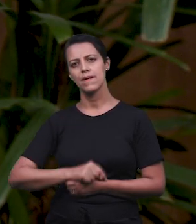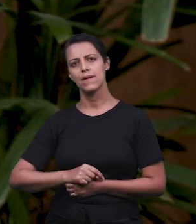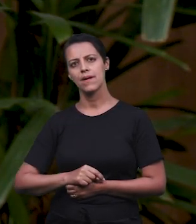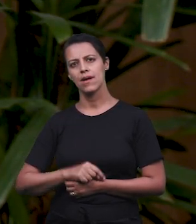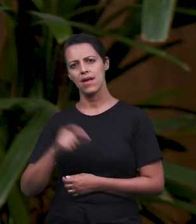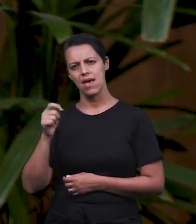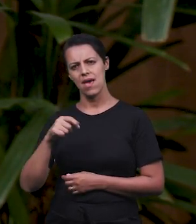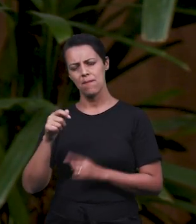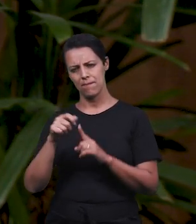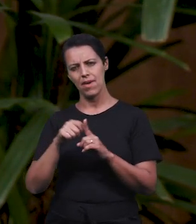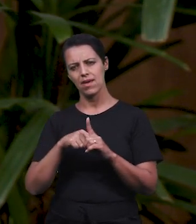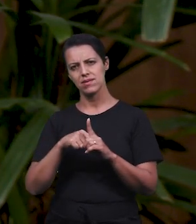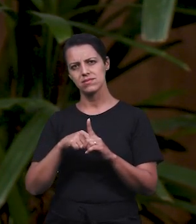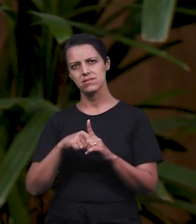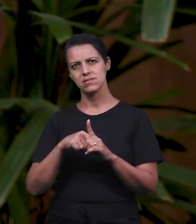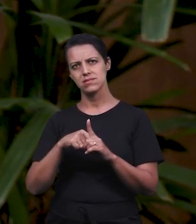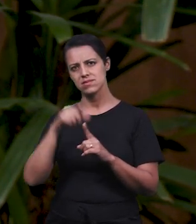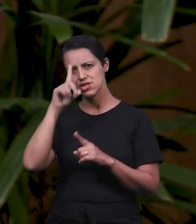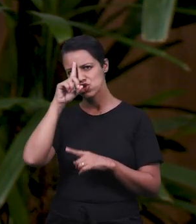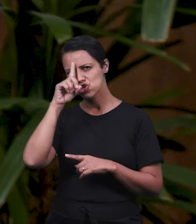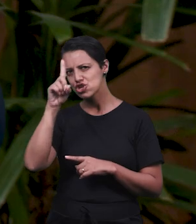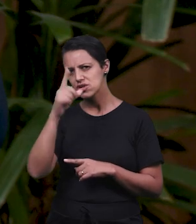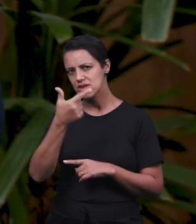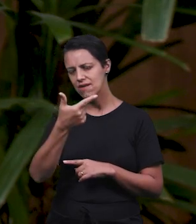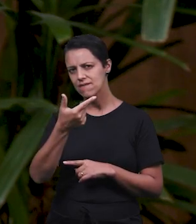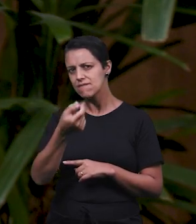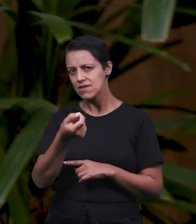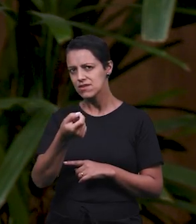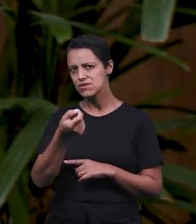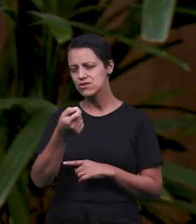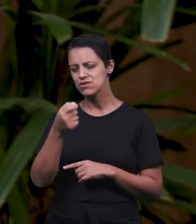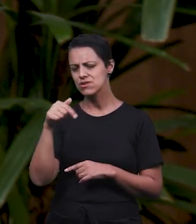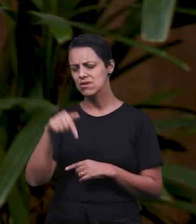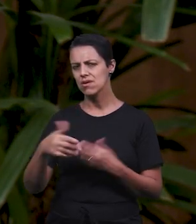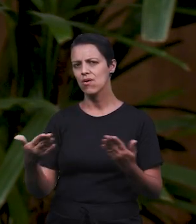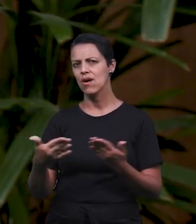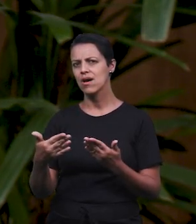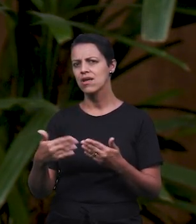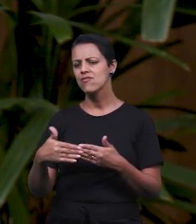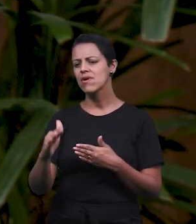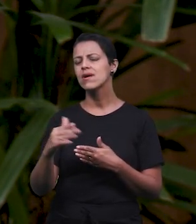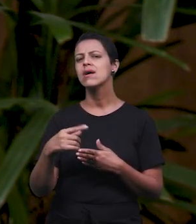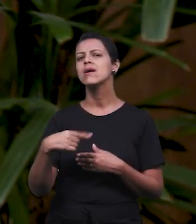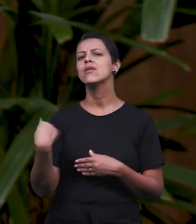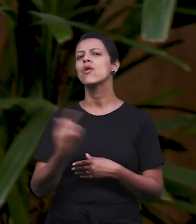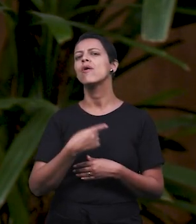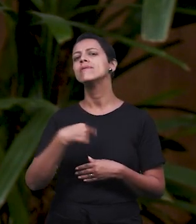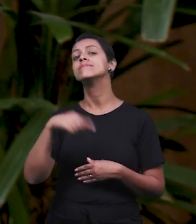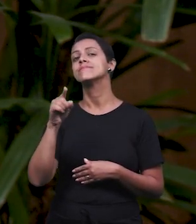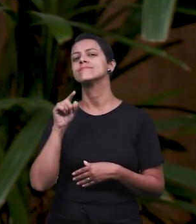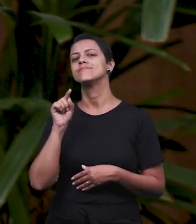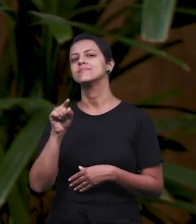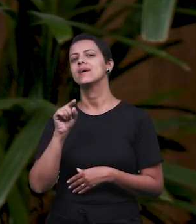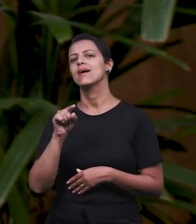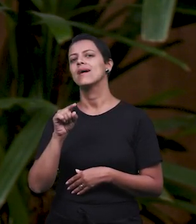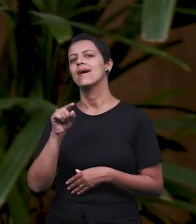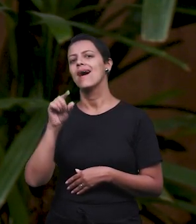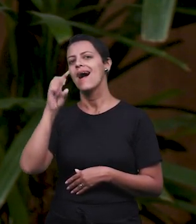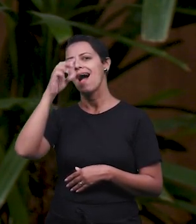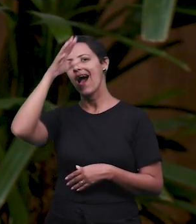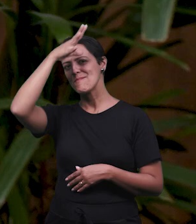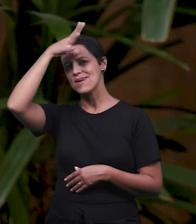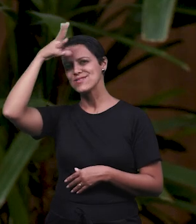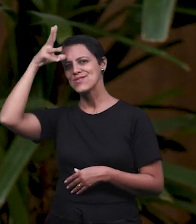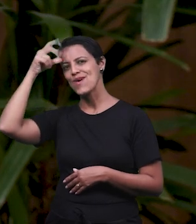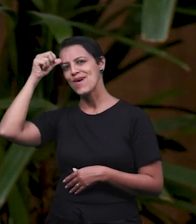neste mês, né, no próximo dia 20, nós estaremos indo para a missão amazônica, a 11ª missão amazônica. E